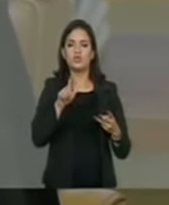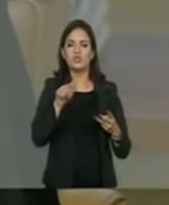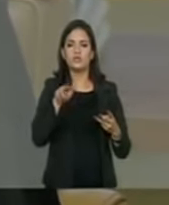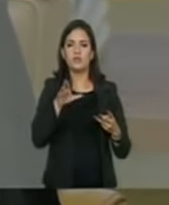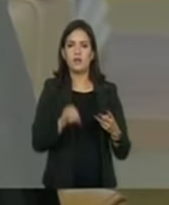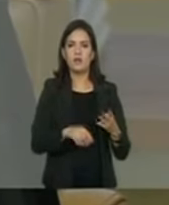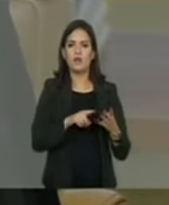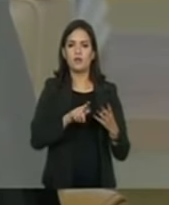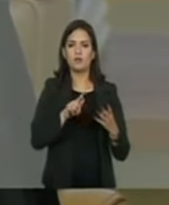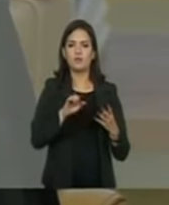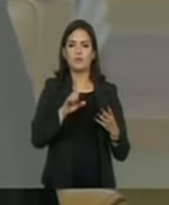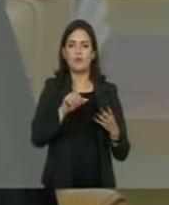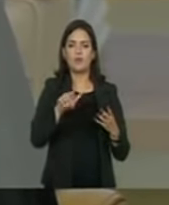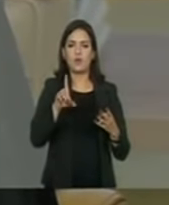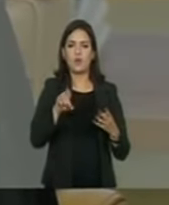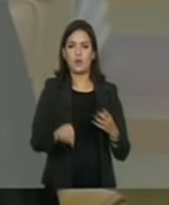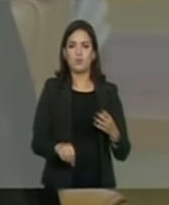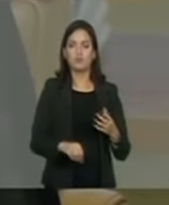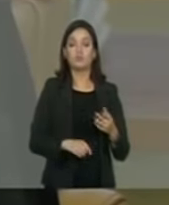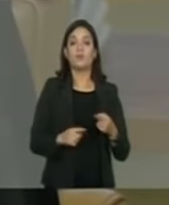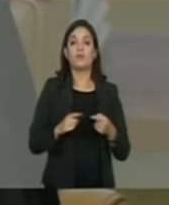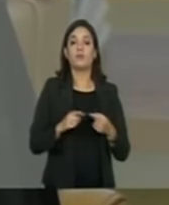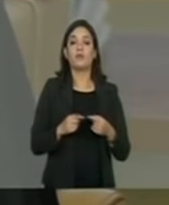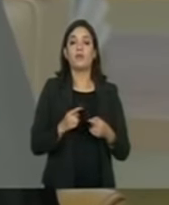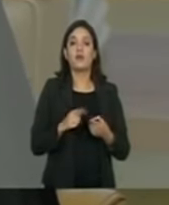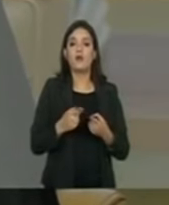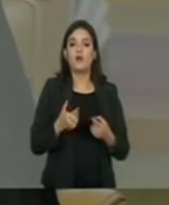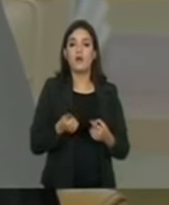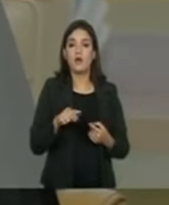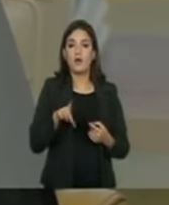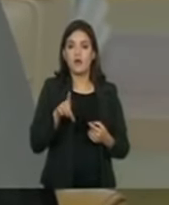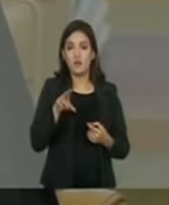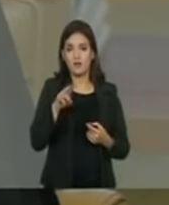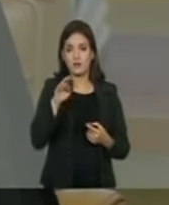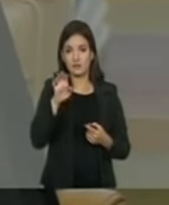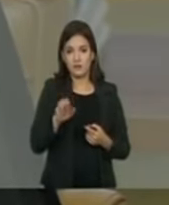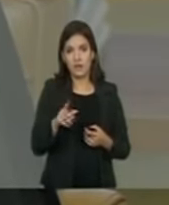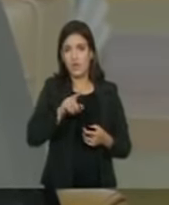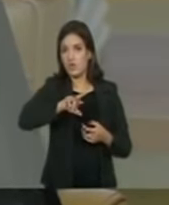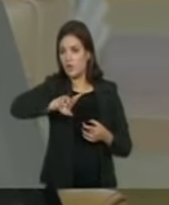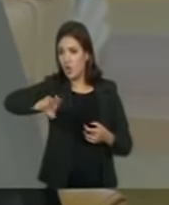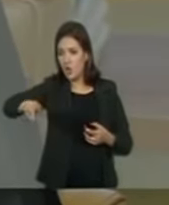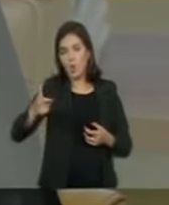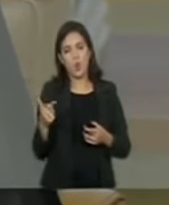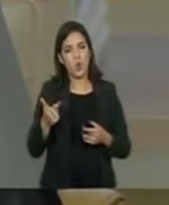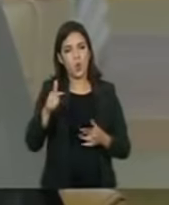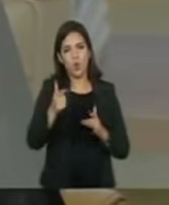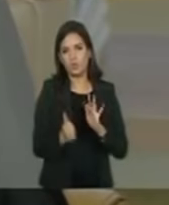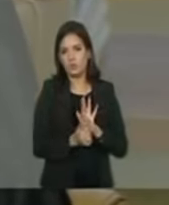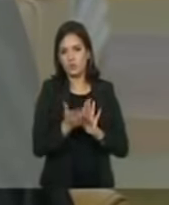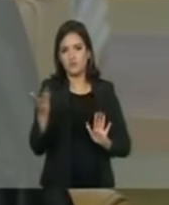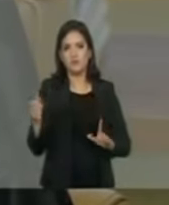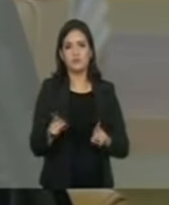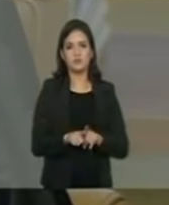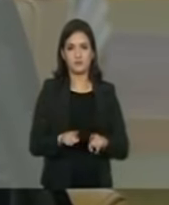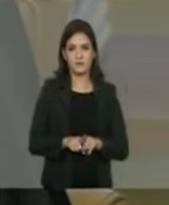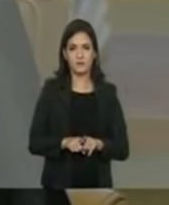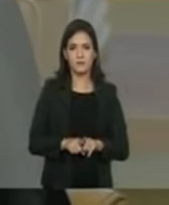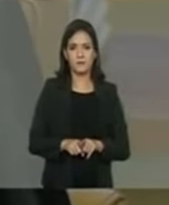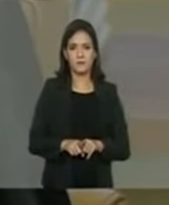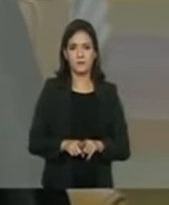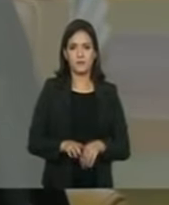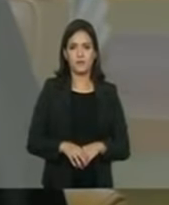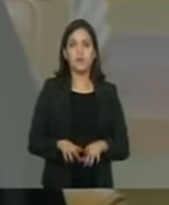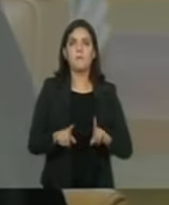geral do prado andré lico lit audi lopes júnior entre muitos outros e cujos cujas